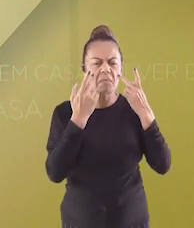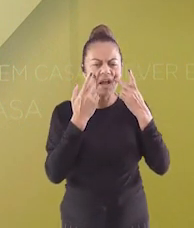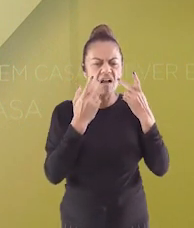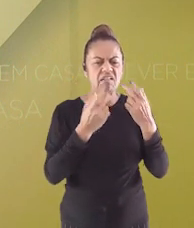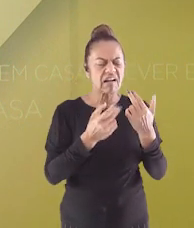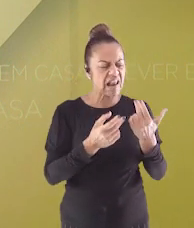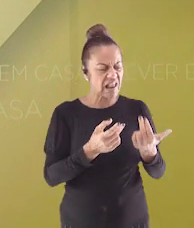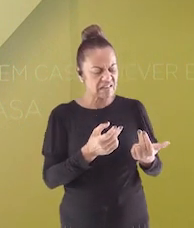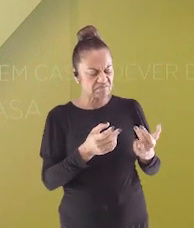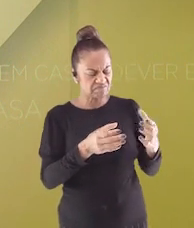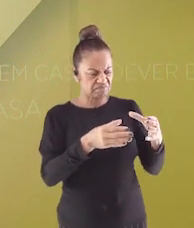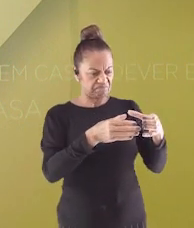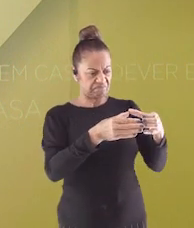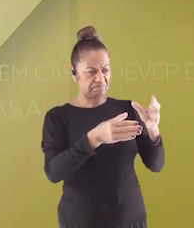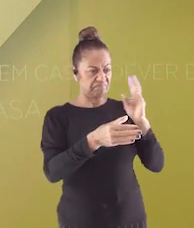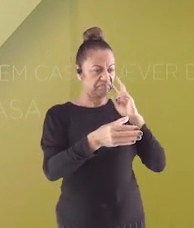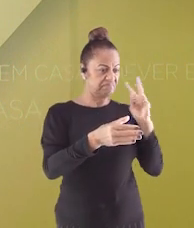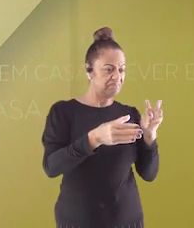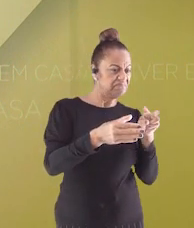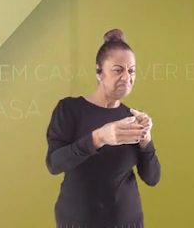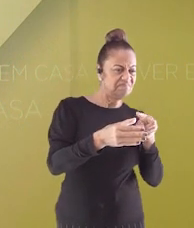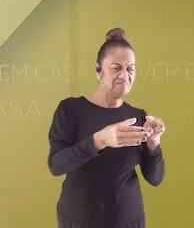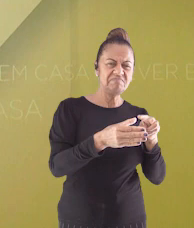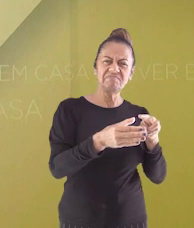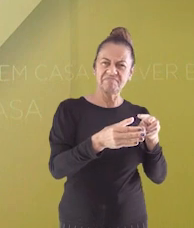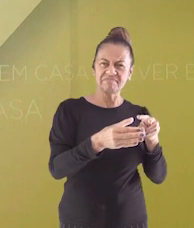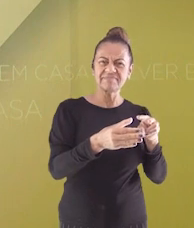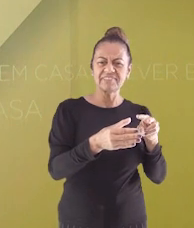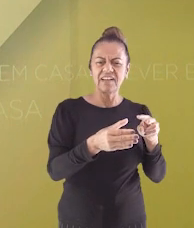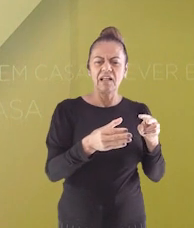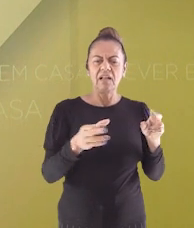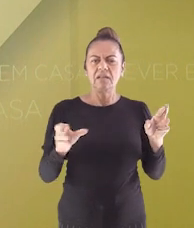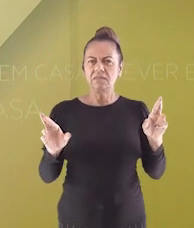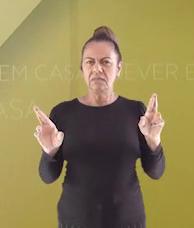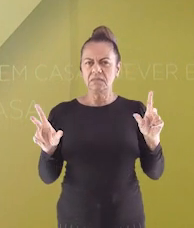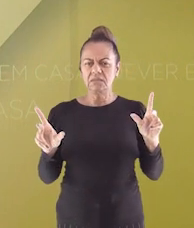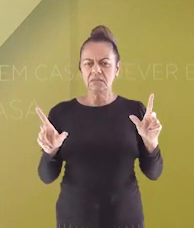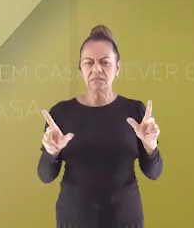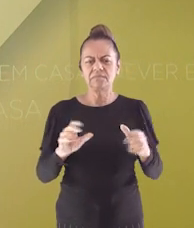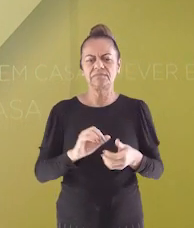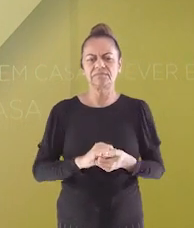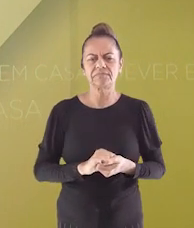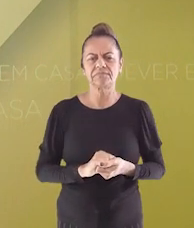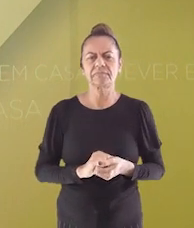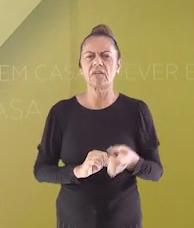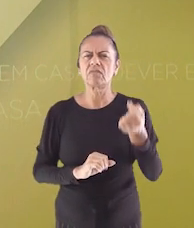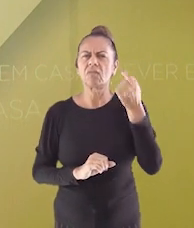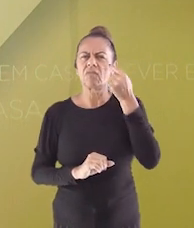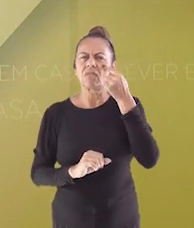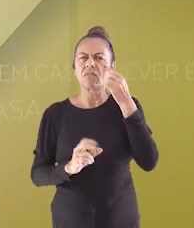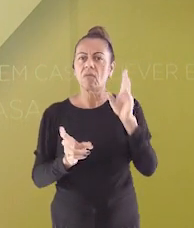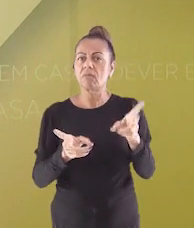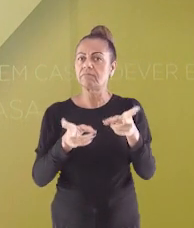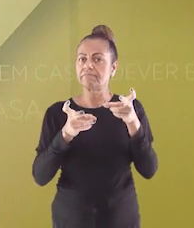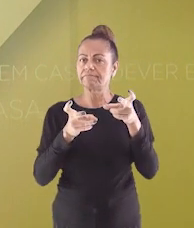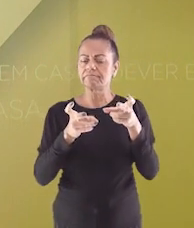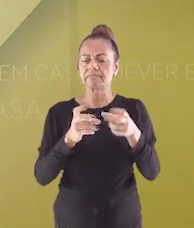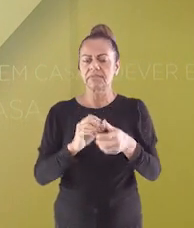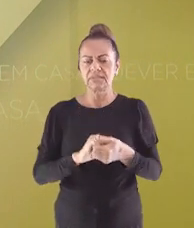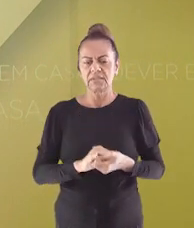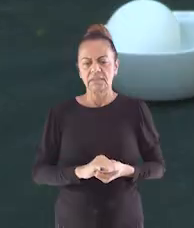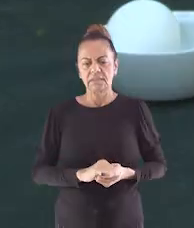vai ficar branca e endurecida e a gema também que enrijece. O que aconteceu aqui? Vamos